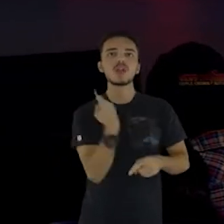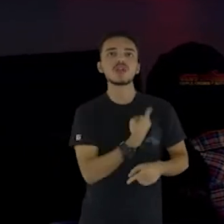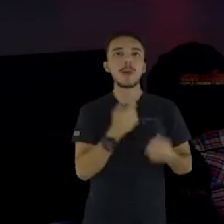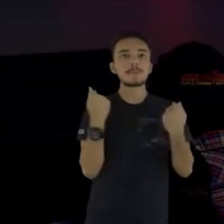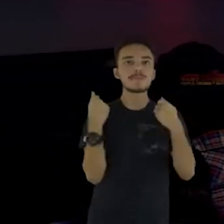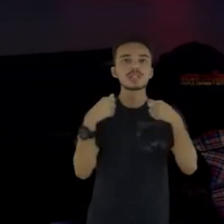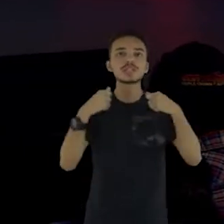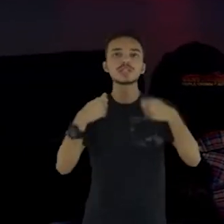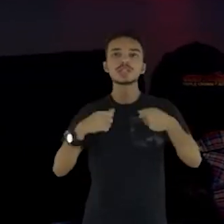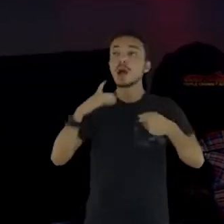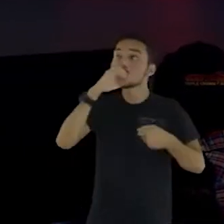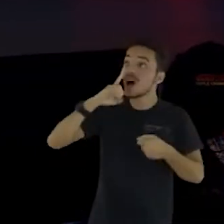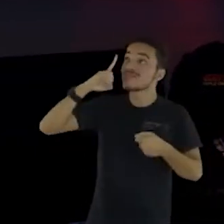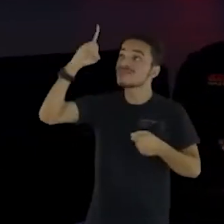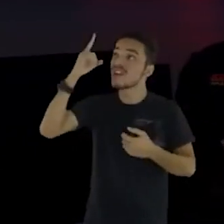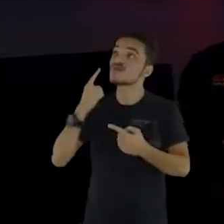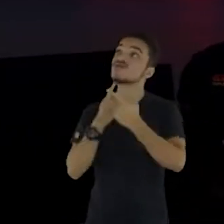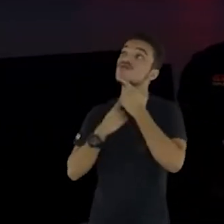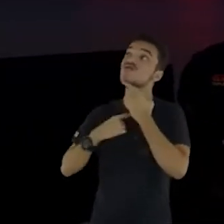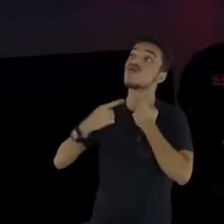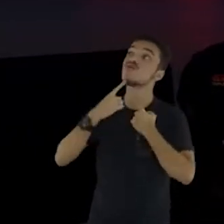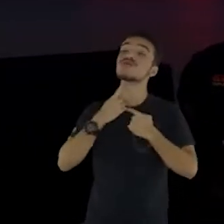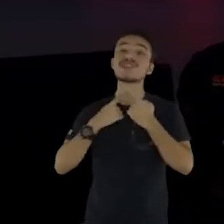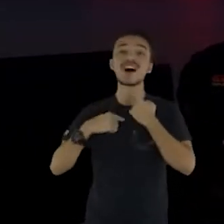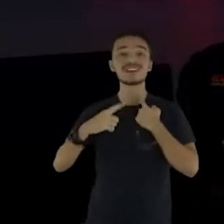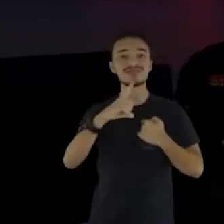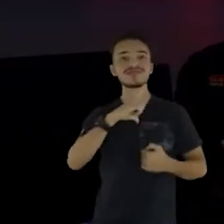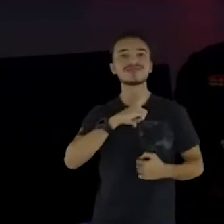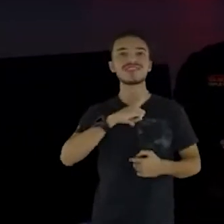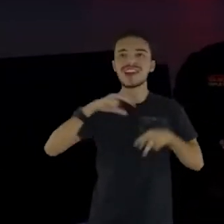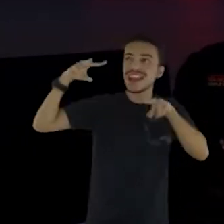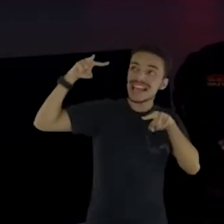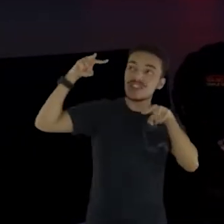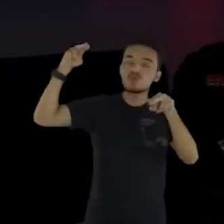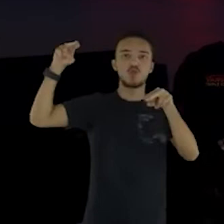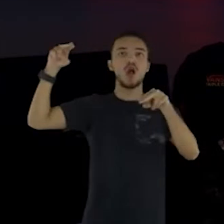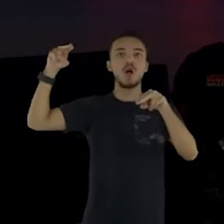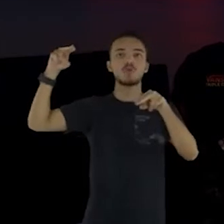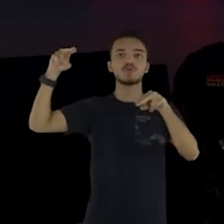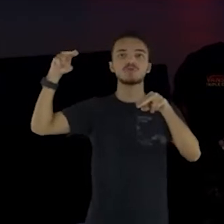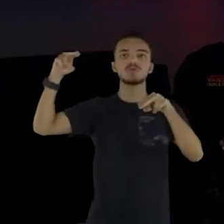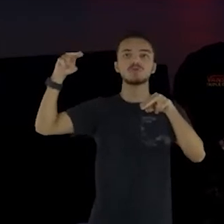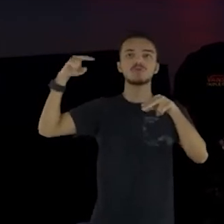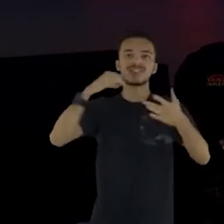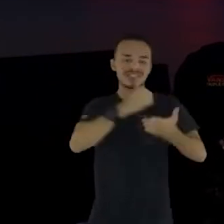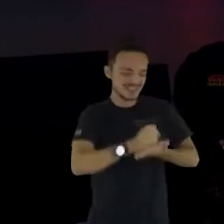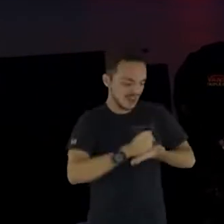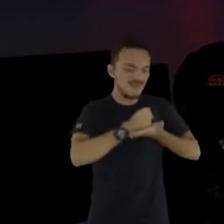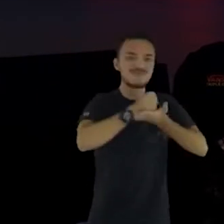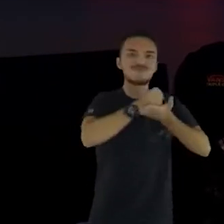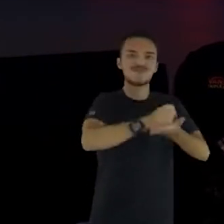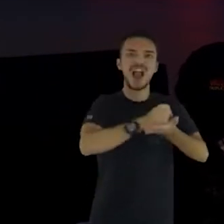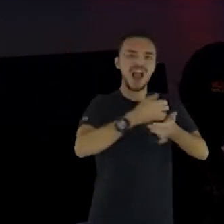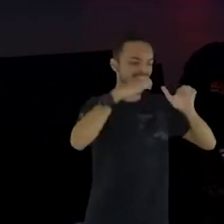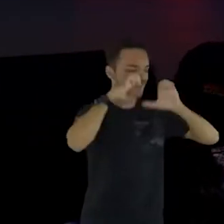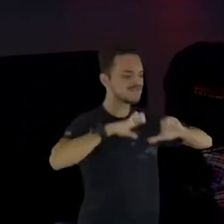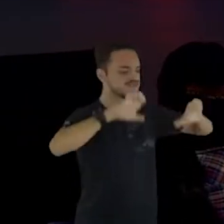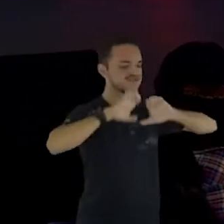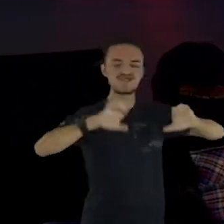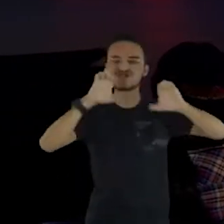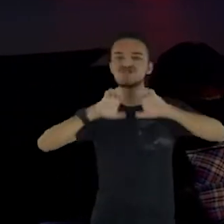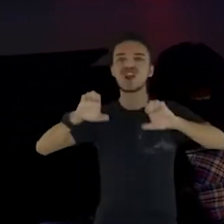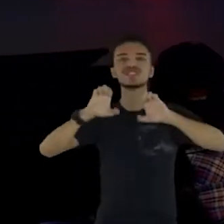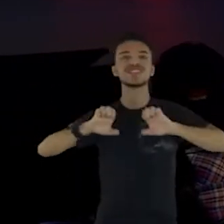que Deus teve, de salvar, de levar o Evangelho, de expandir o reino de Deus. Jesus veio na terra para cumprir